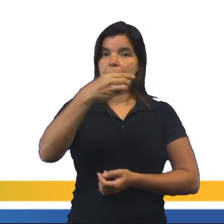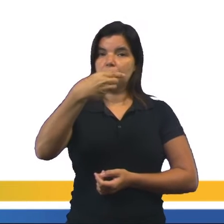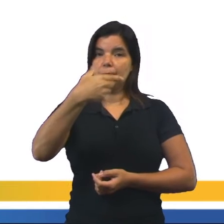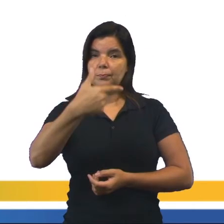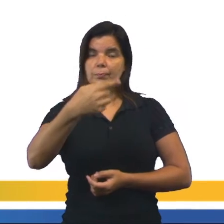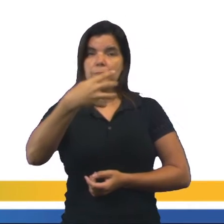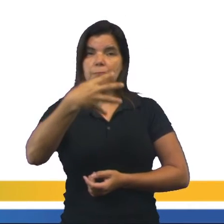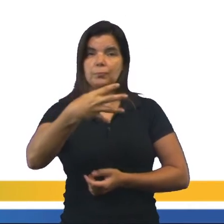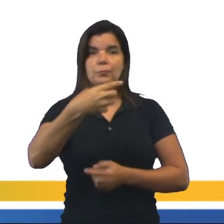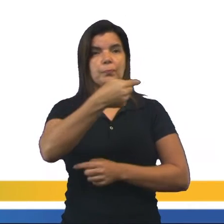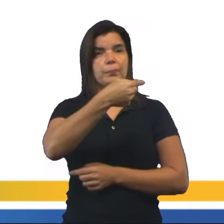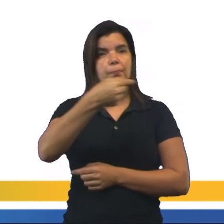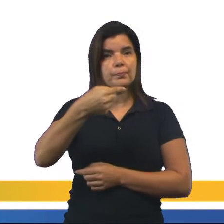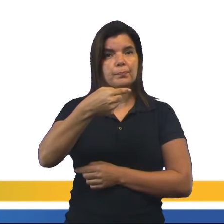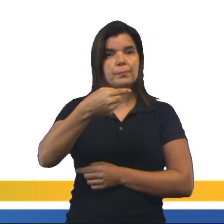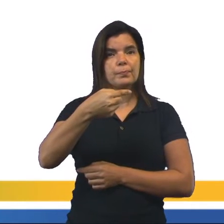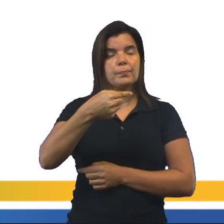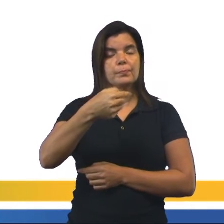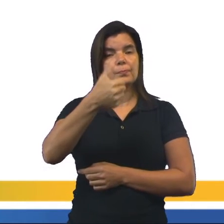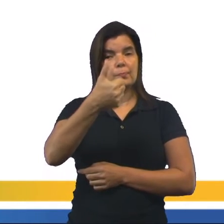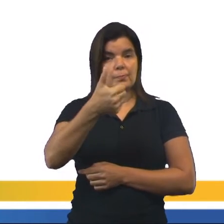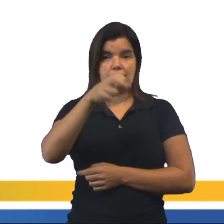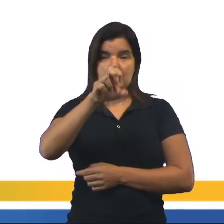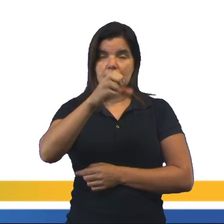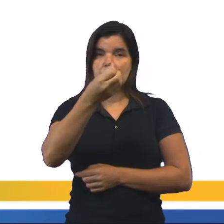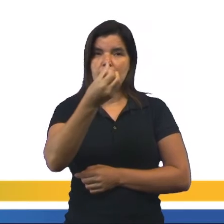161,1524 menos